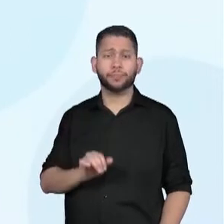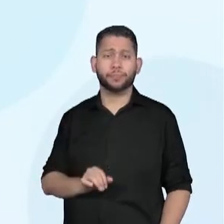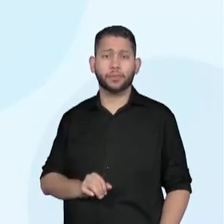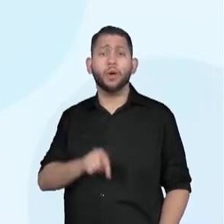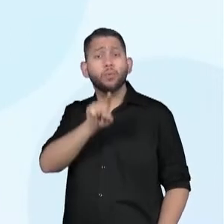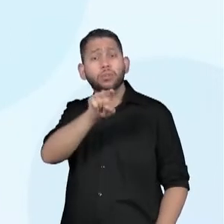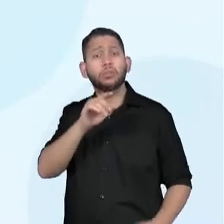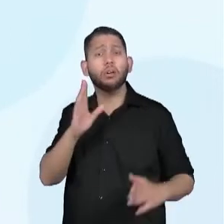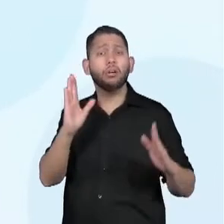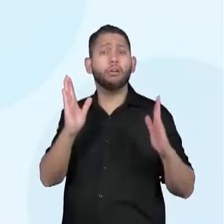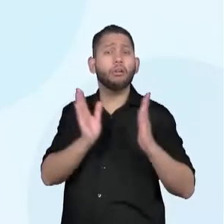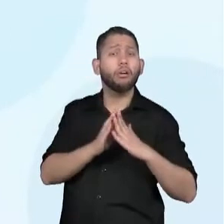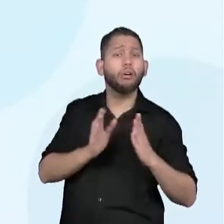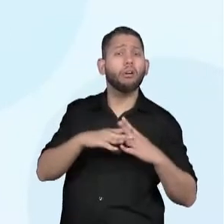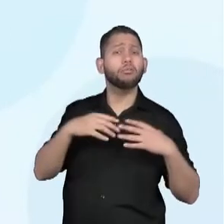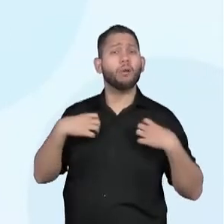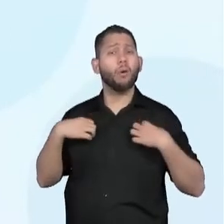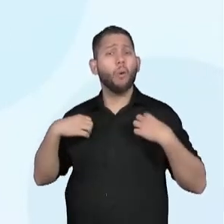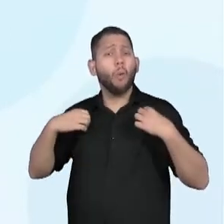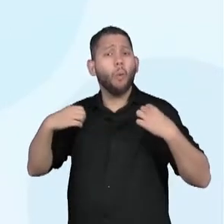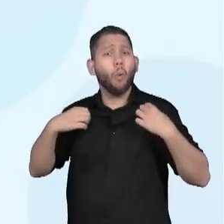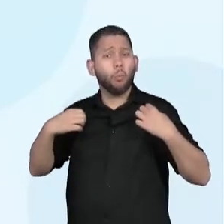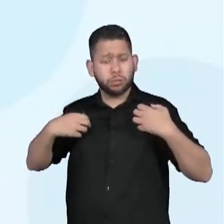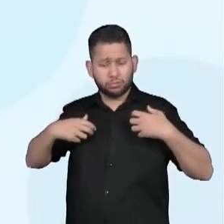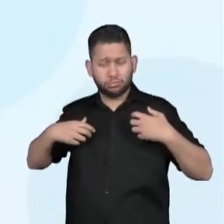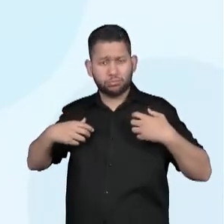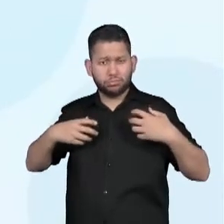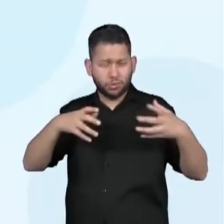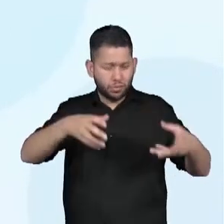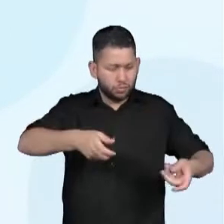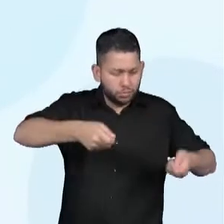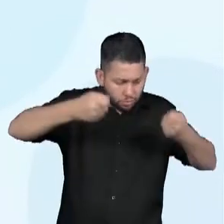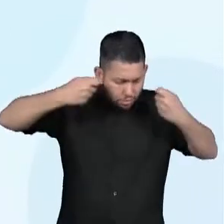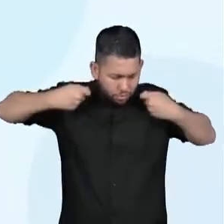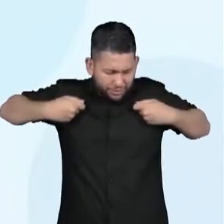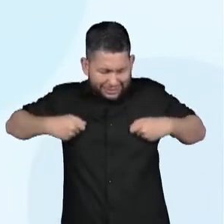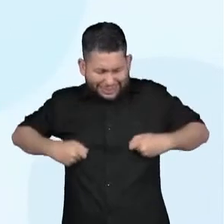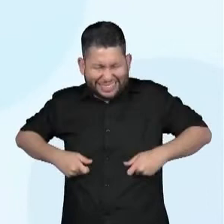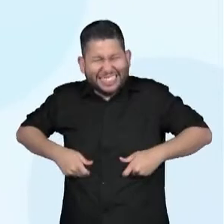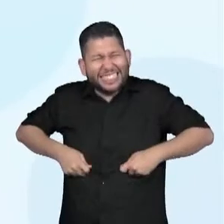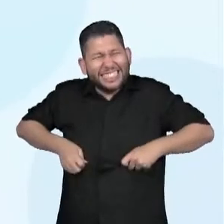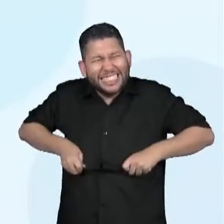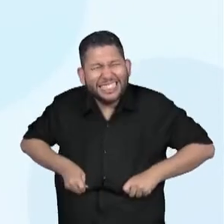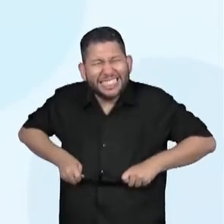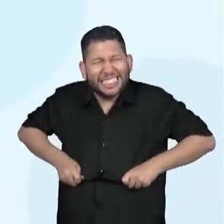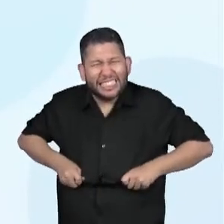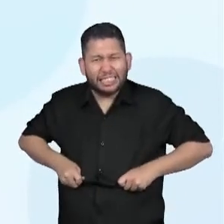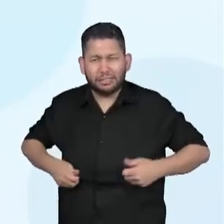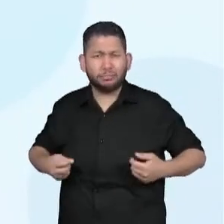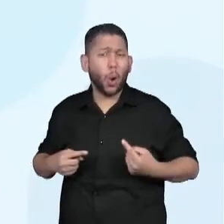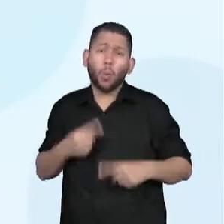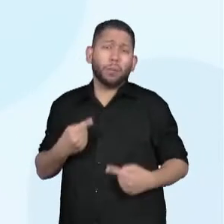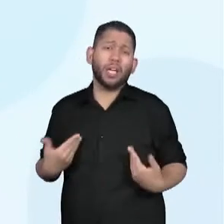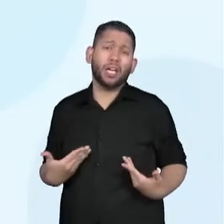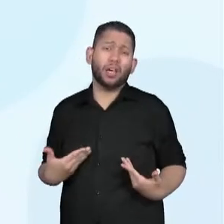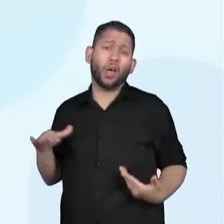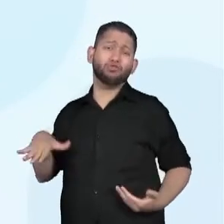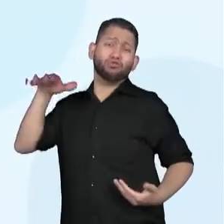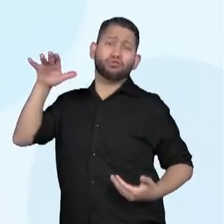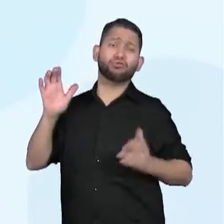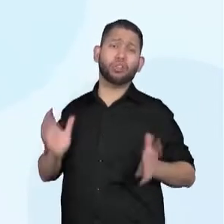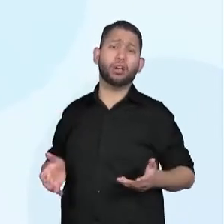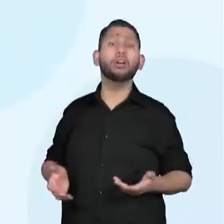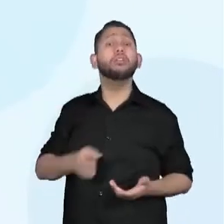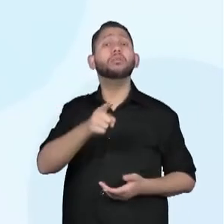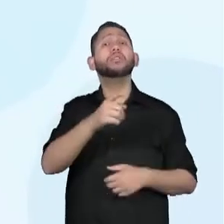O que você faz com as roupas que já não servem mais em você? What about the toys you don't play with